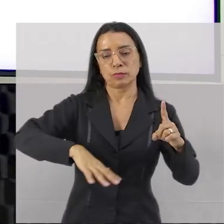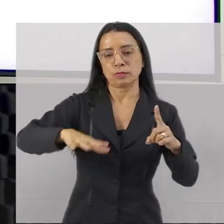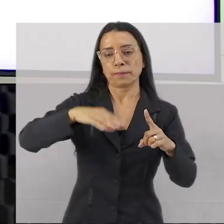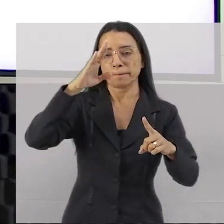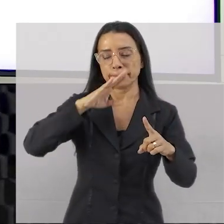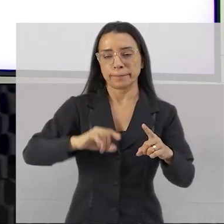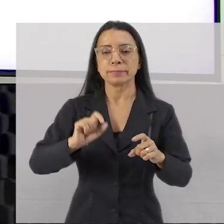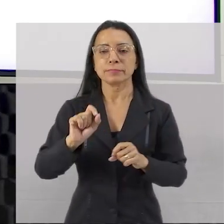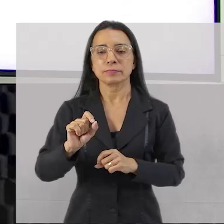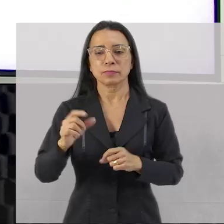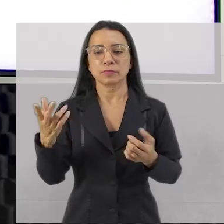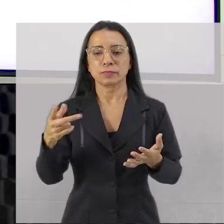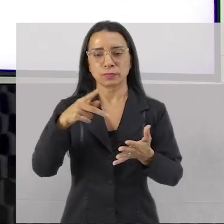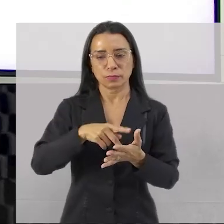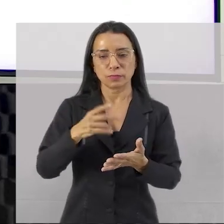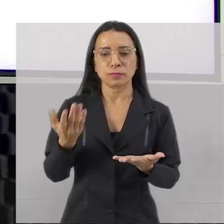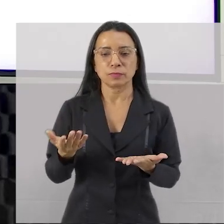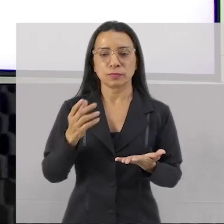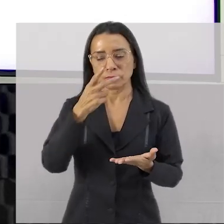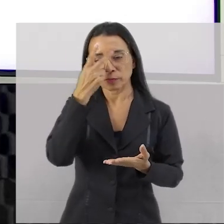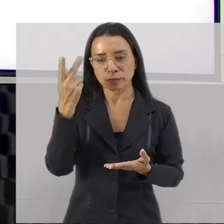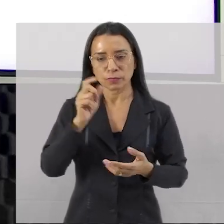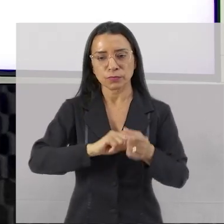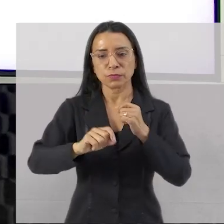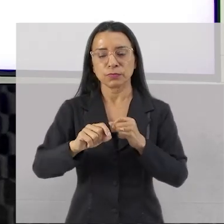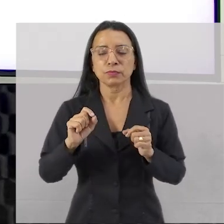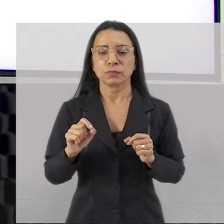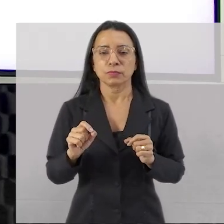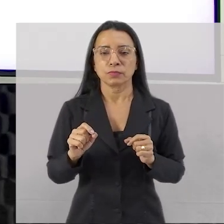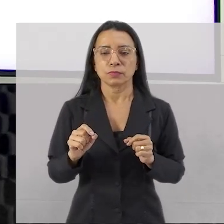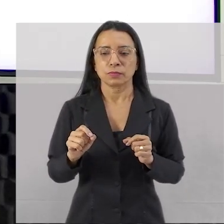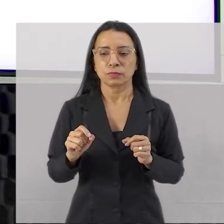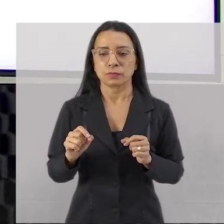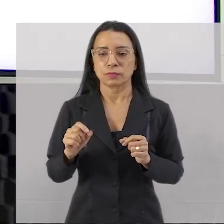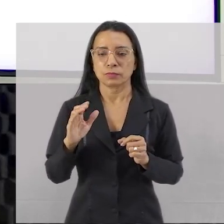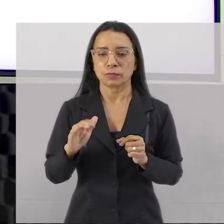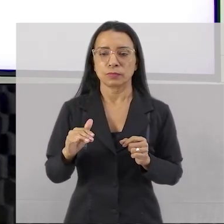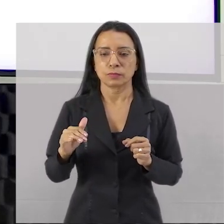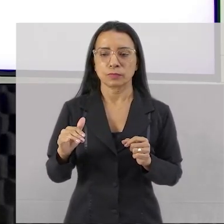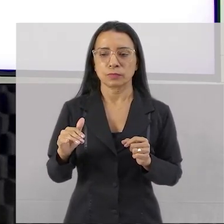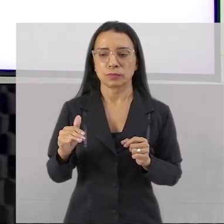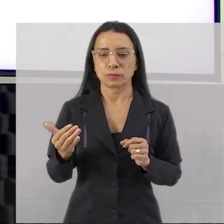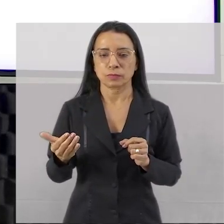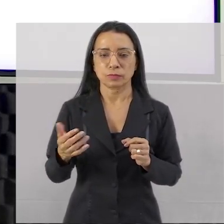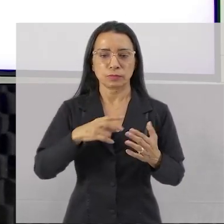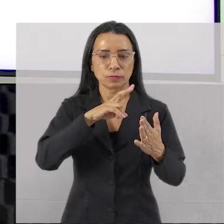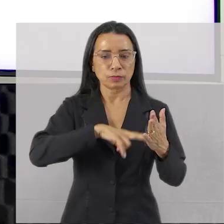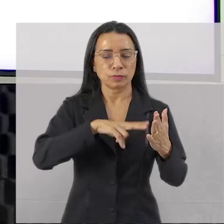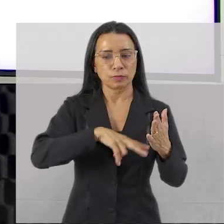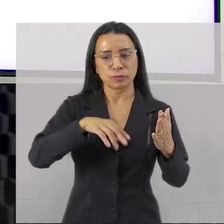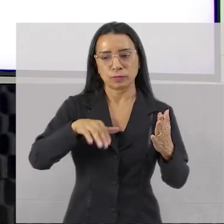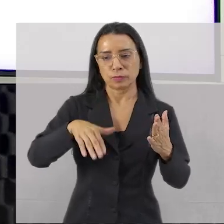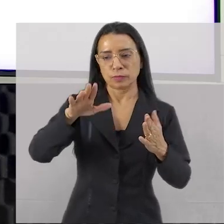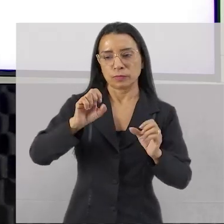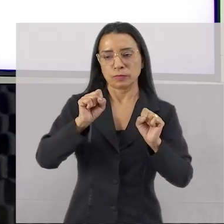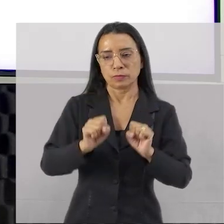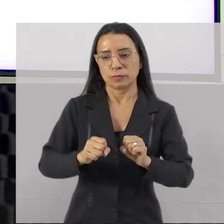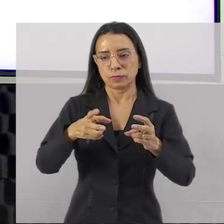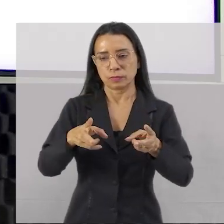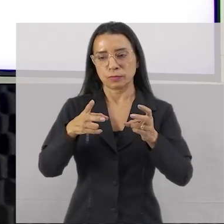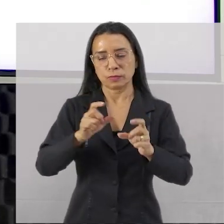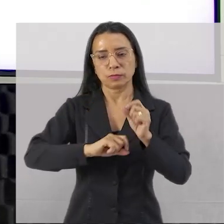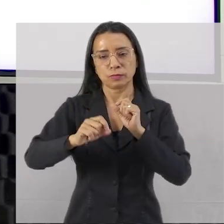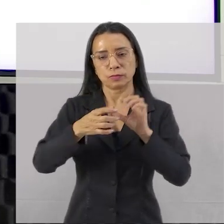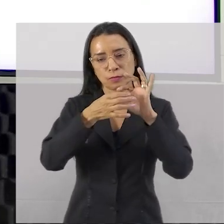que justamente as pessoas, além de lerem mais, possam observar